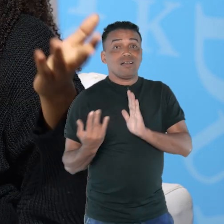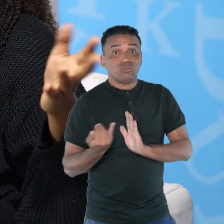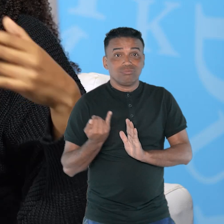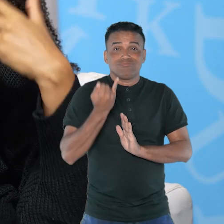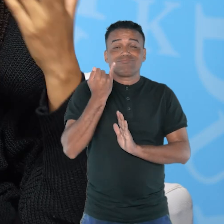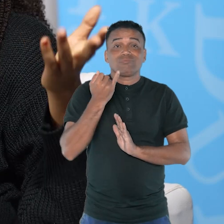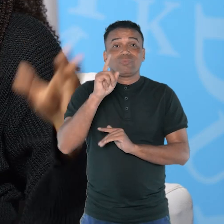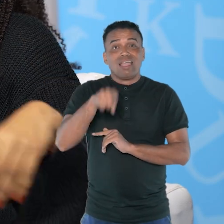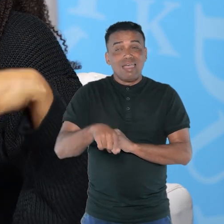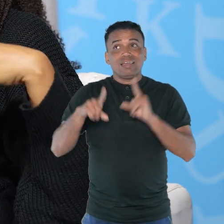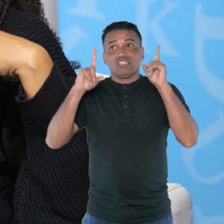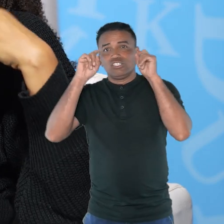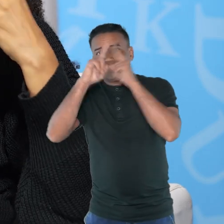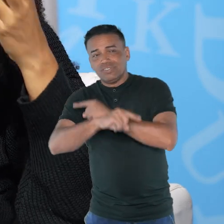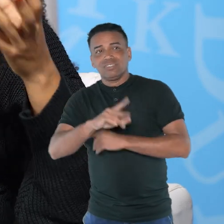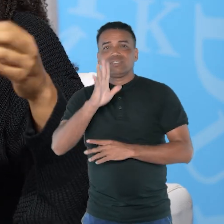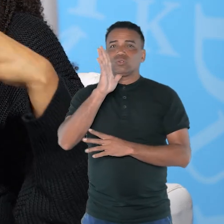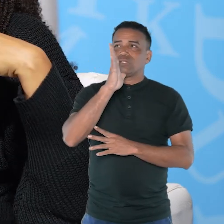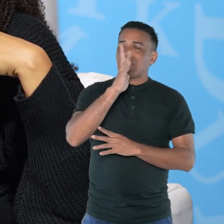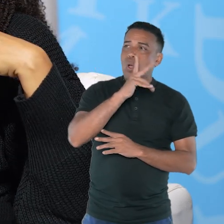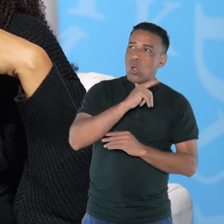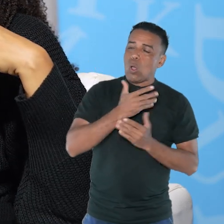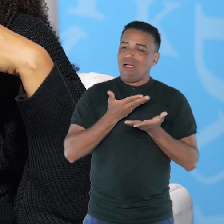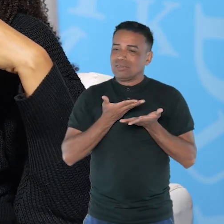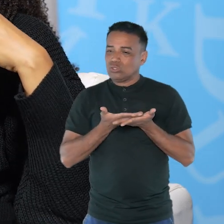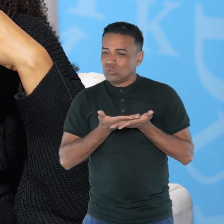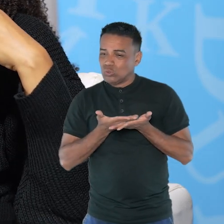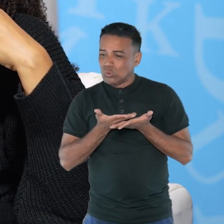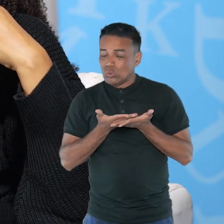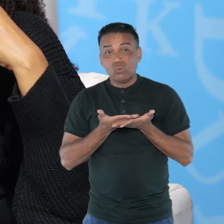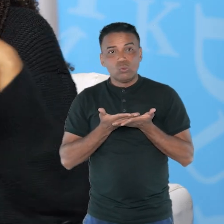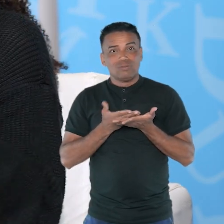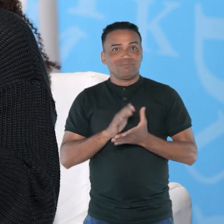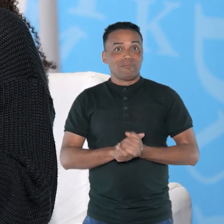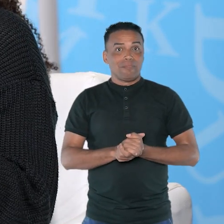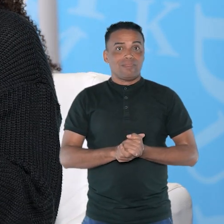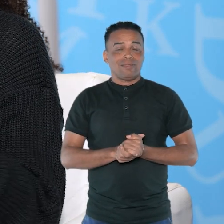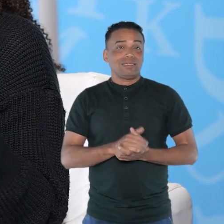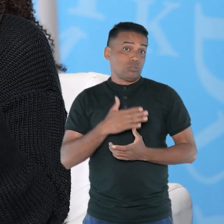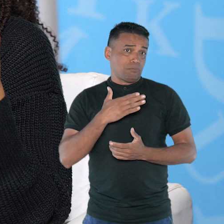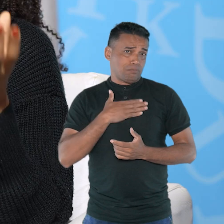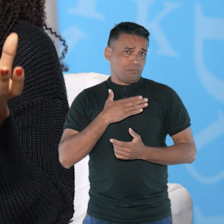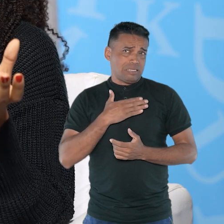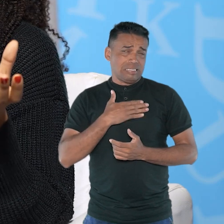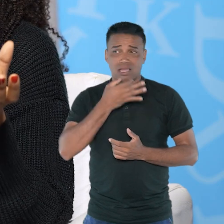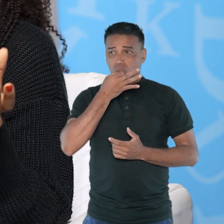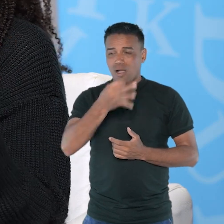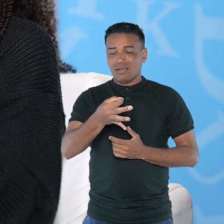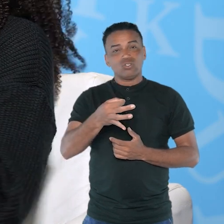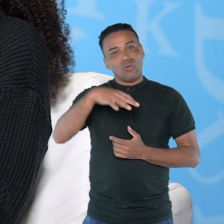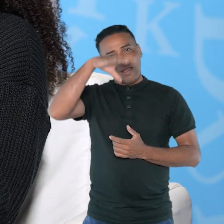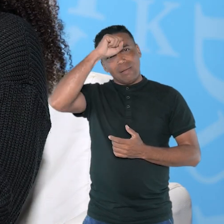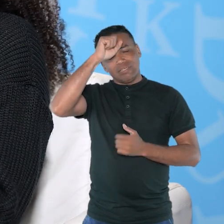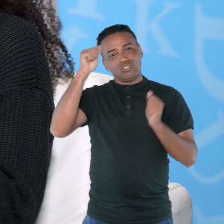É difícil, demora estudar. Então, assim, eu acho que eu acho que isso eu aprendi com os